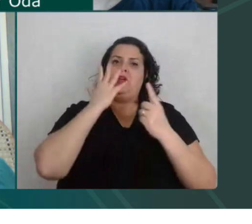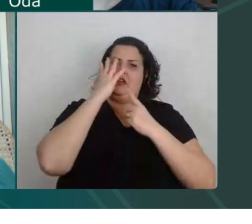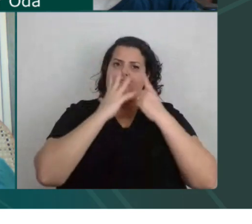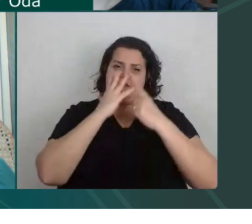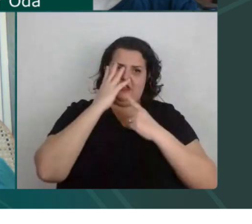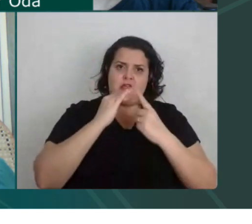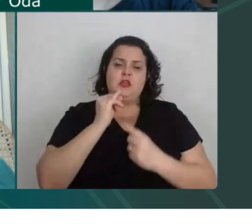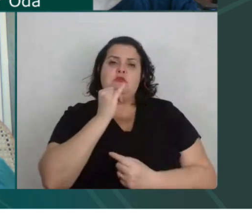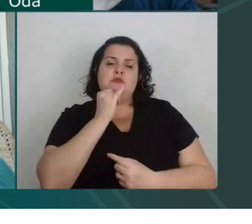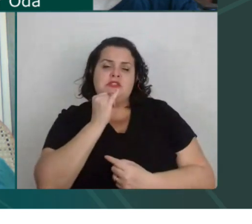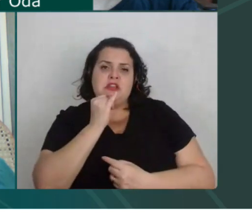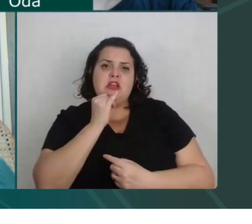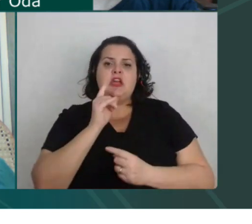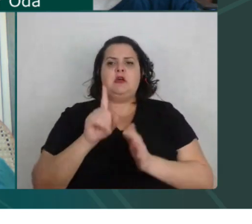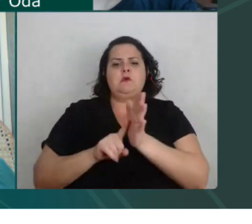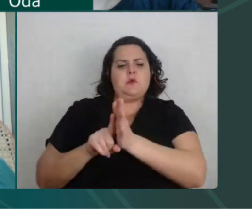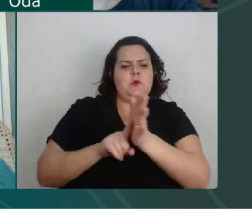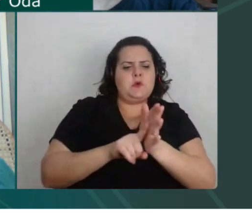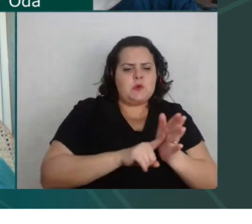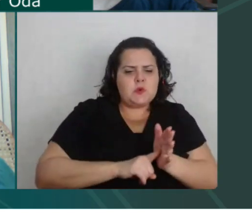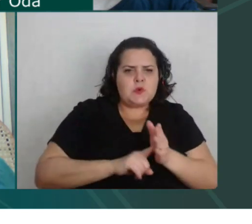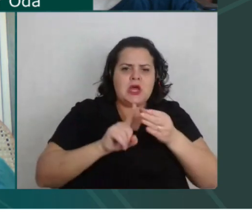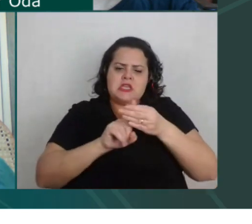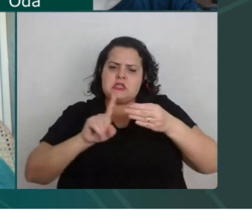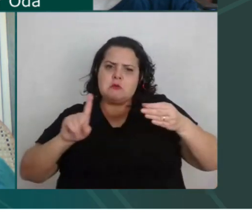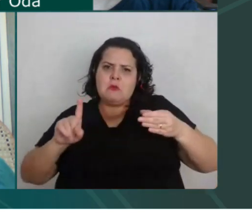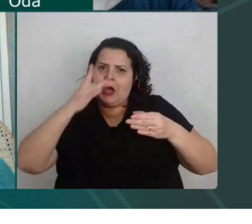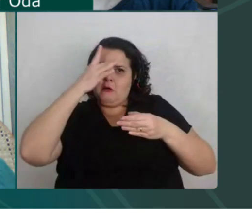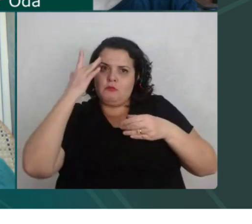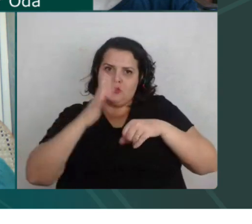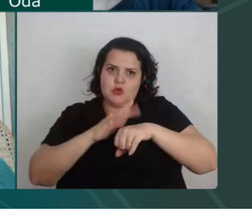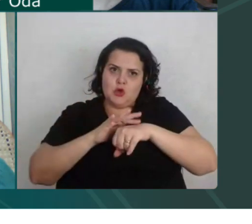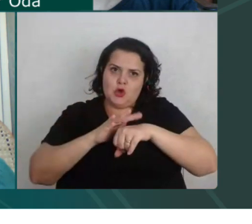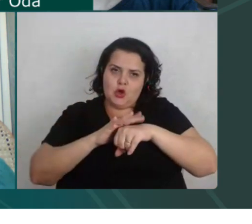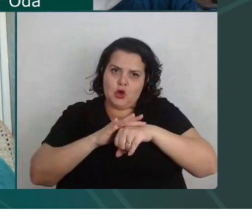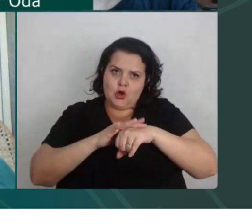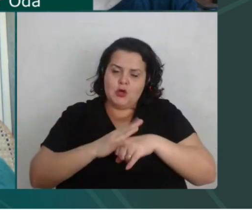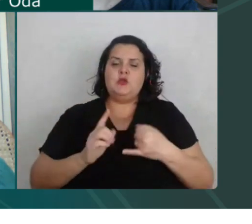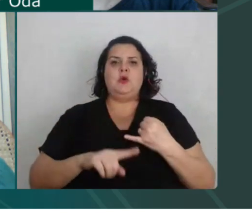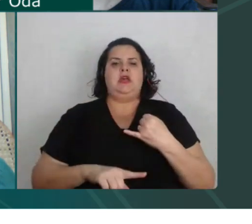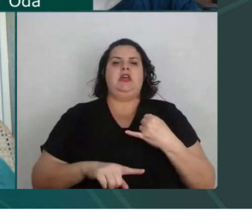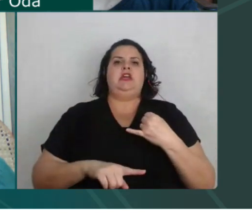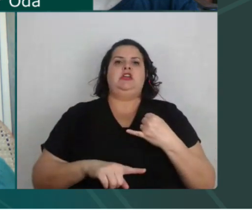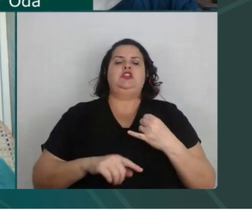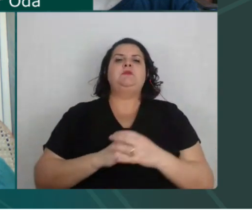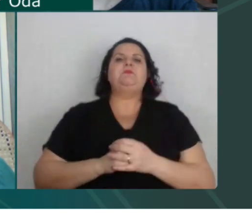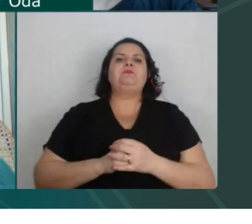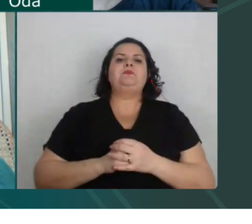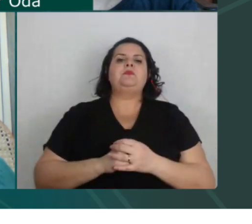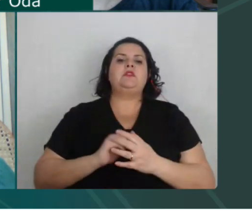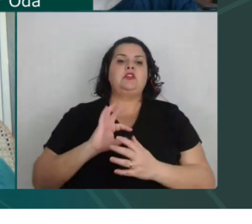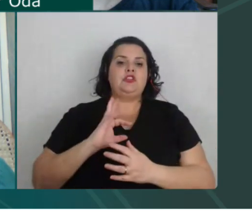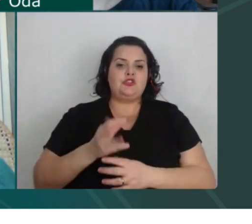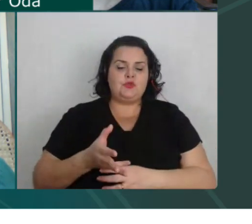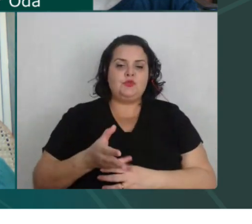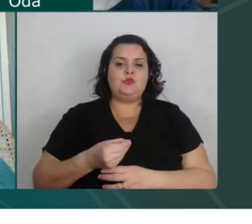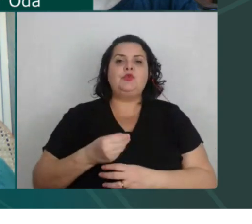rápida, isolamento dos positivos, avaliação dos contactantes, acionando